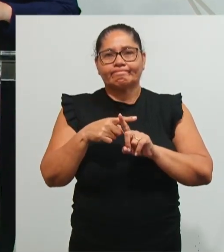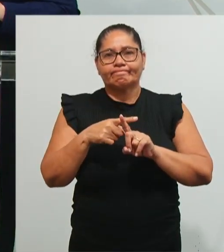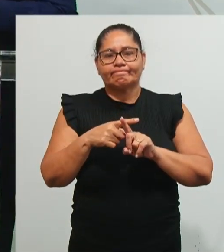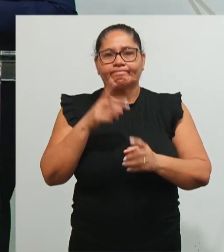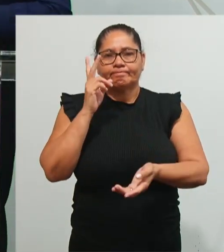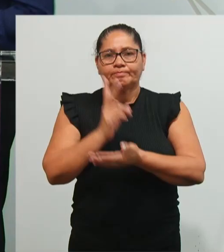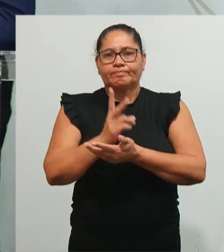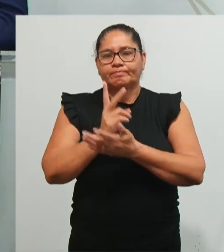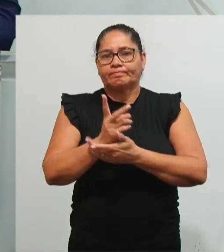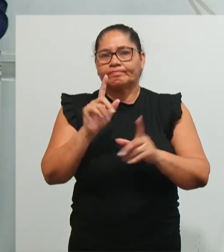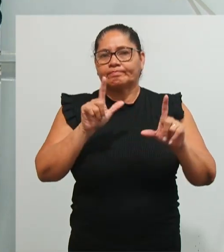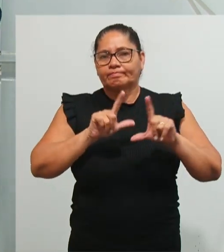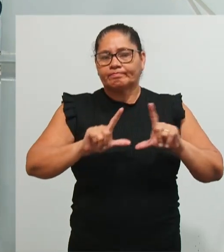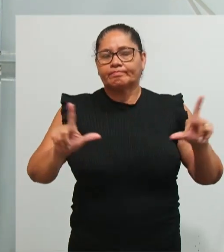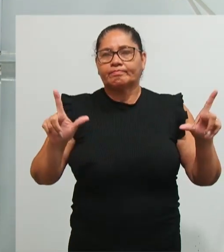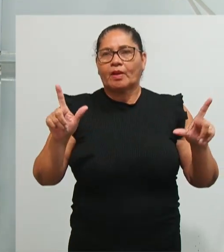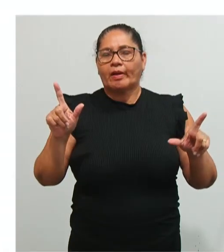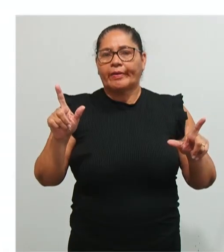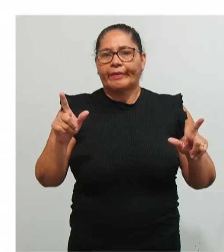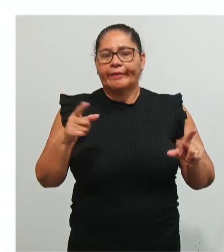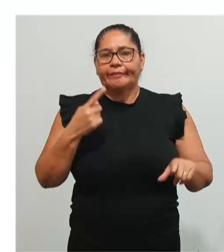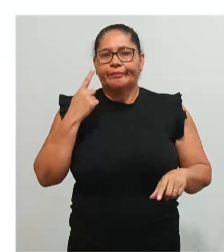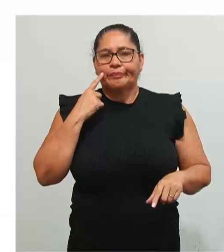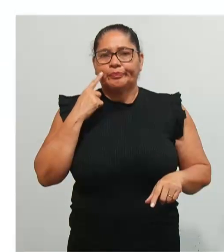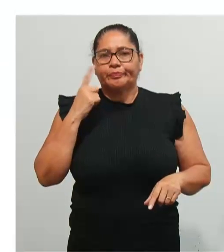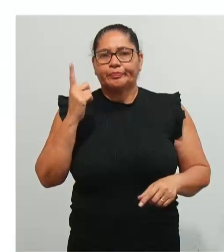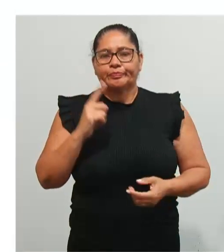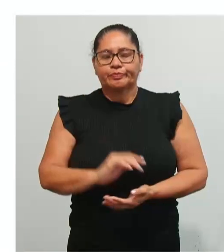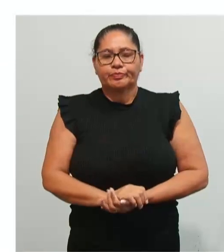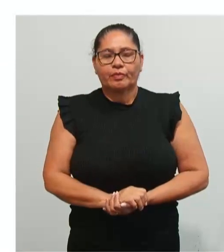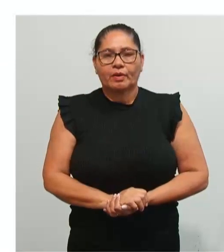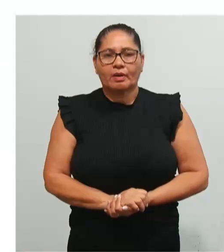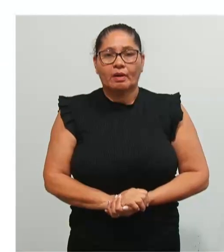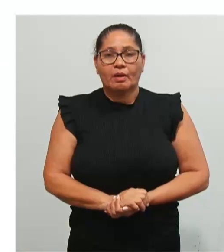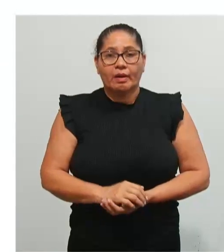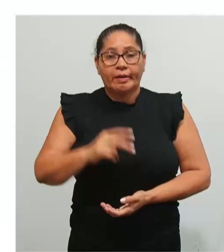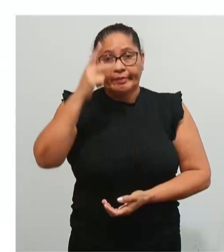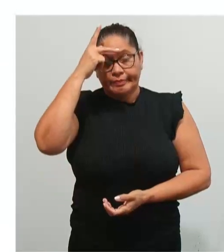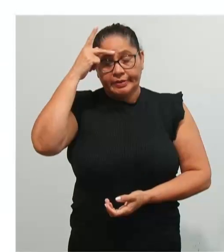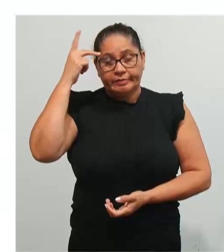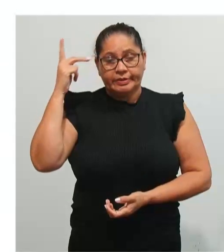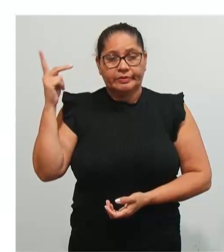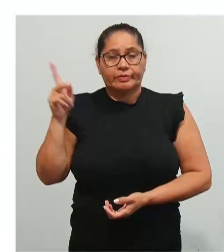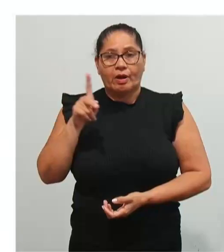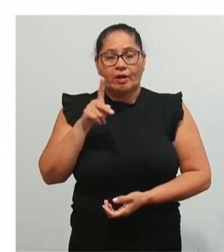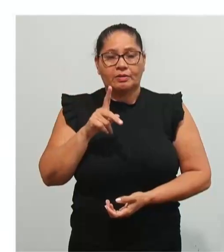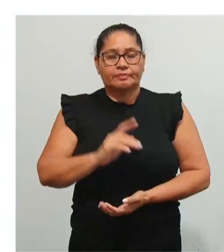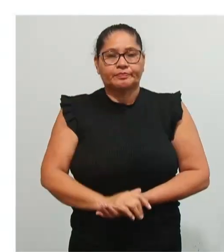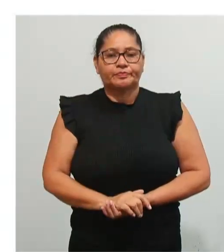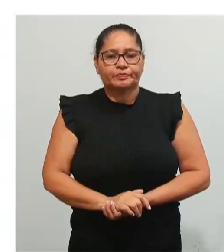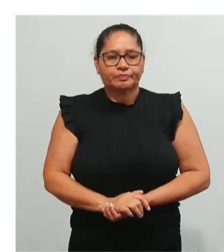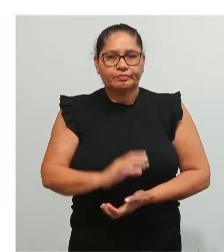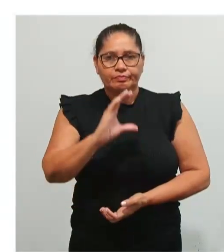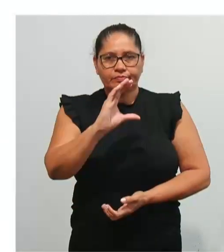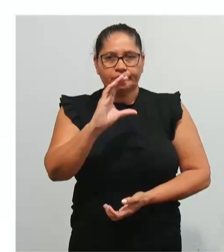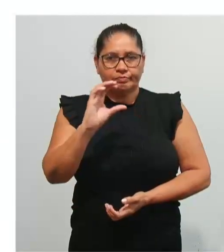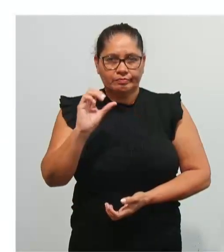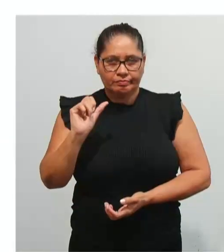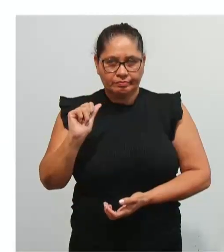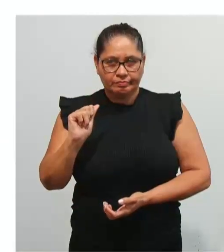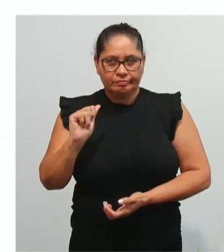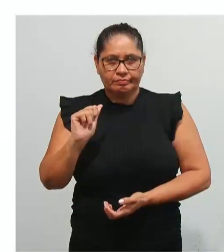no slide, a gente vê ali que, para a autora, né, Paluso, Carrara, né, que a gente estava comentando no slide